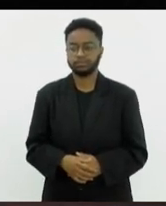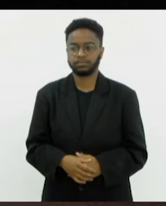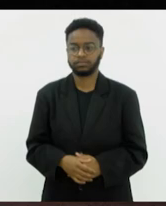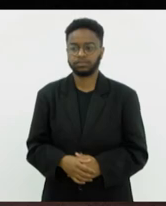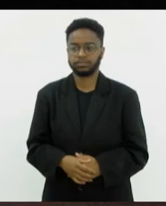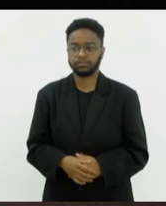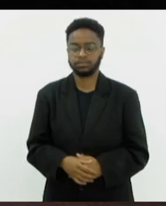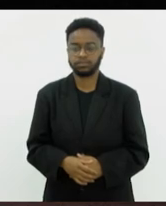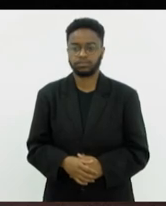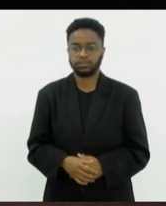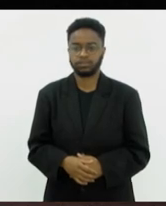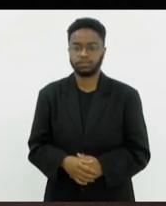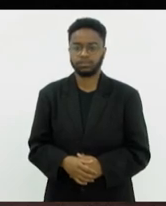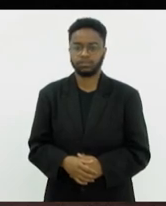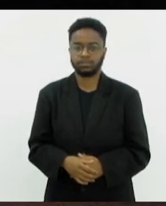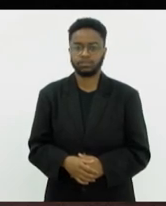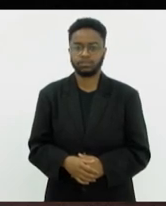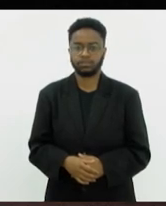Porque nos torna